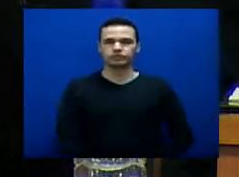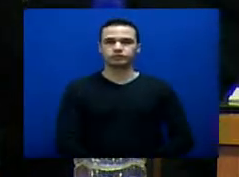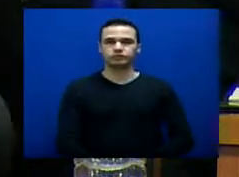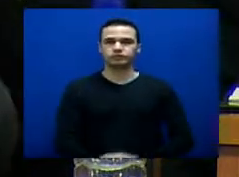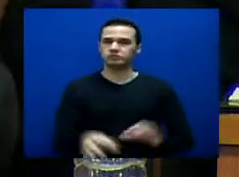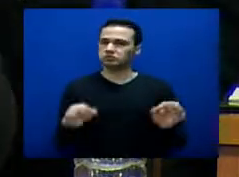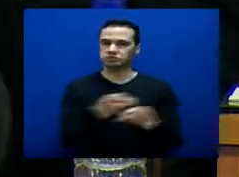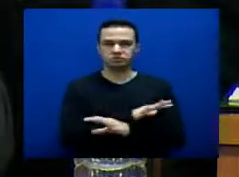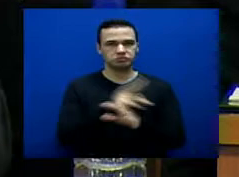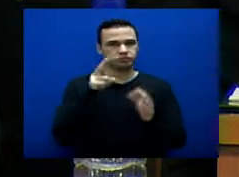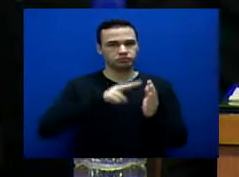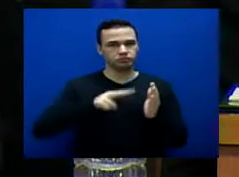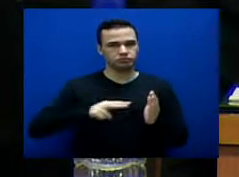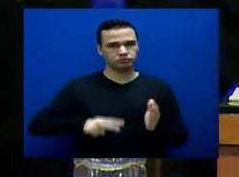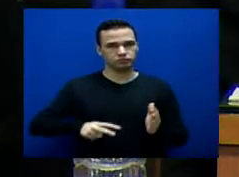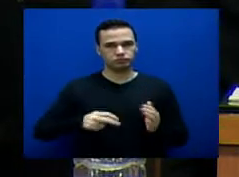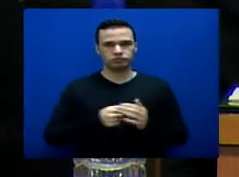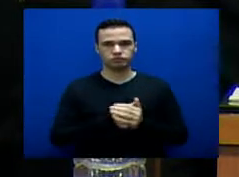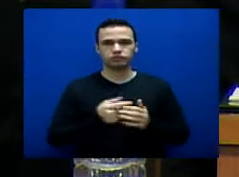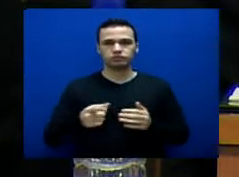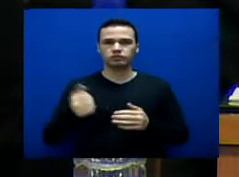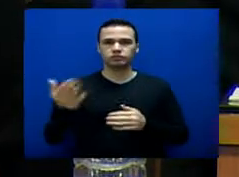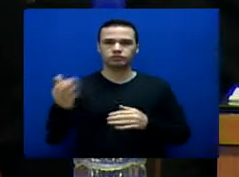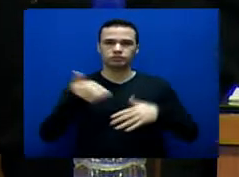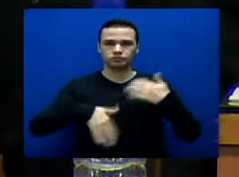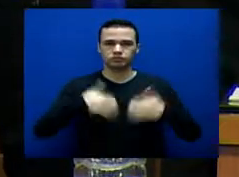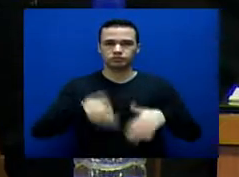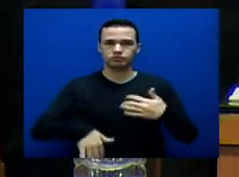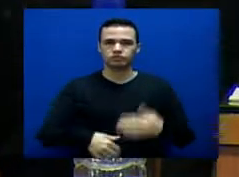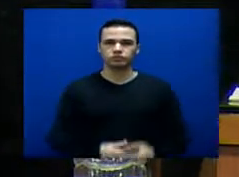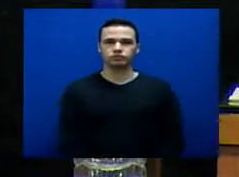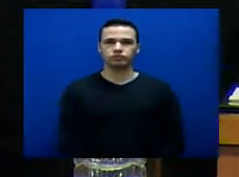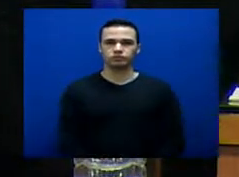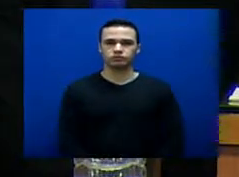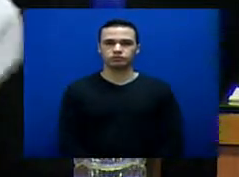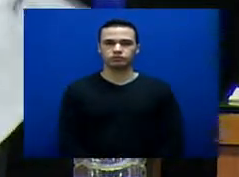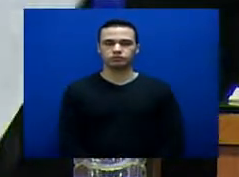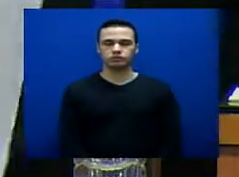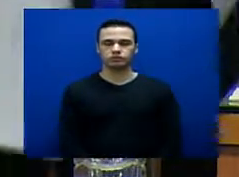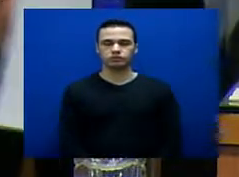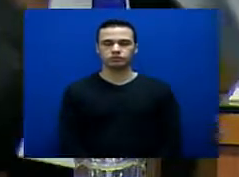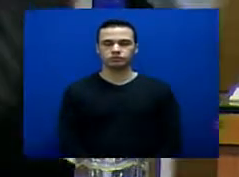Senhor presidente, são esses os expedientes externos.